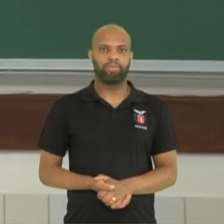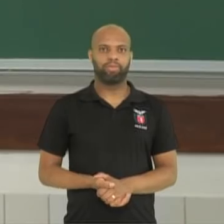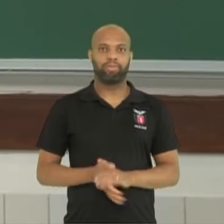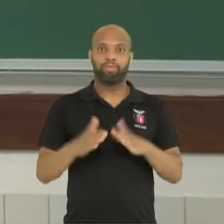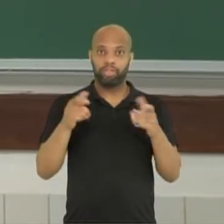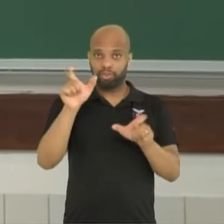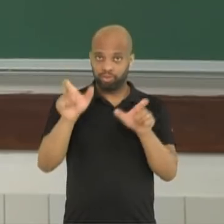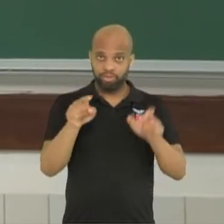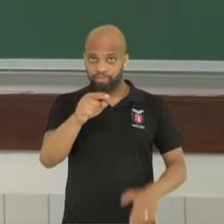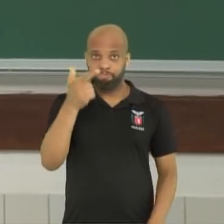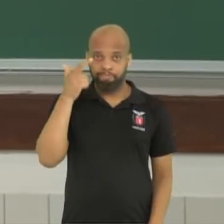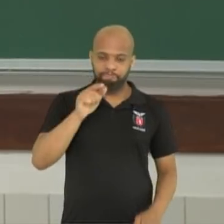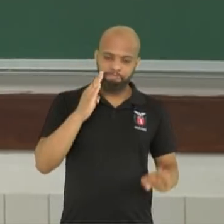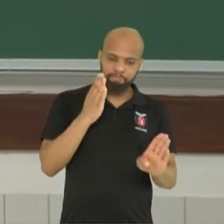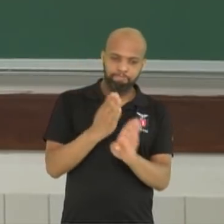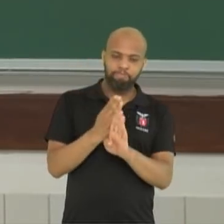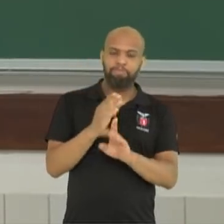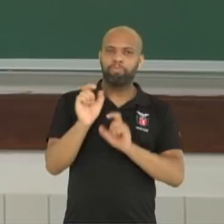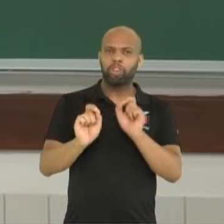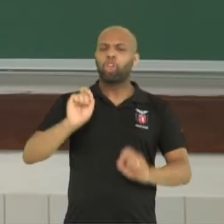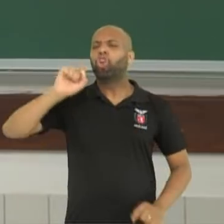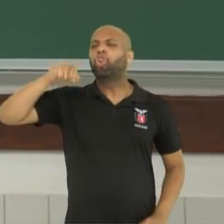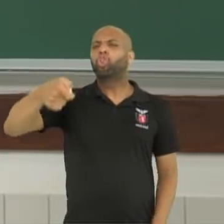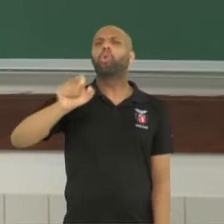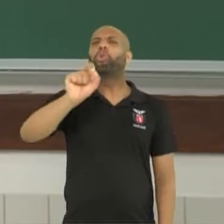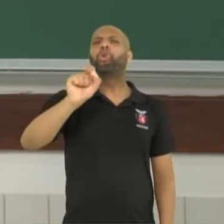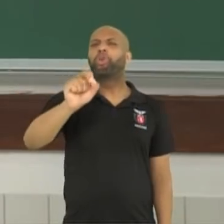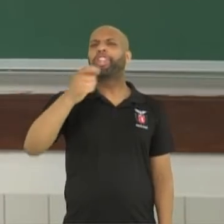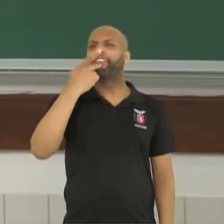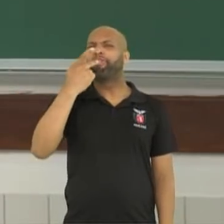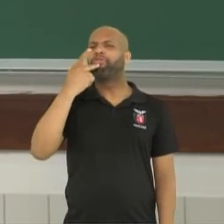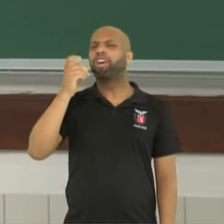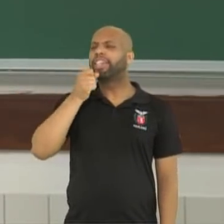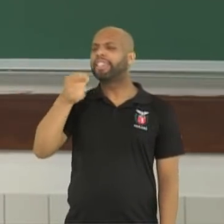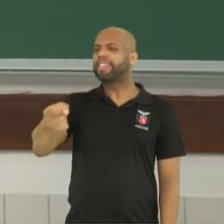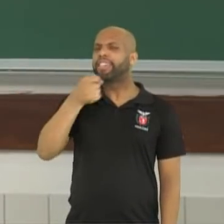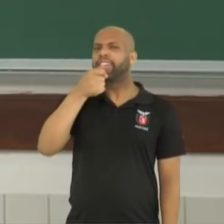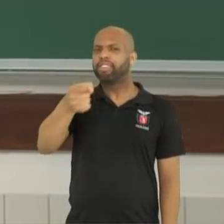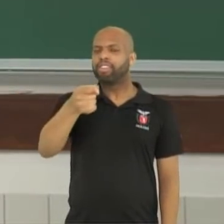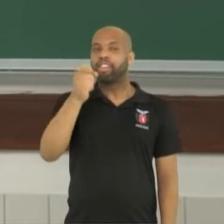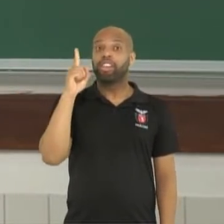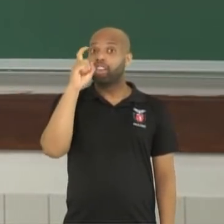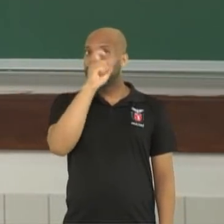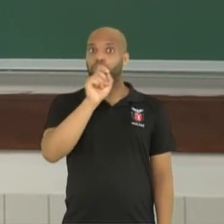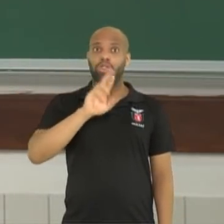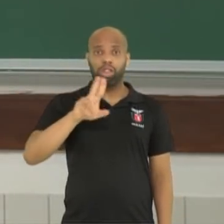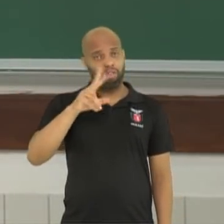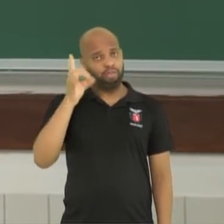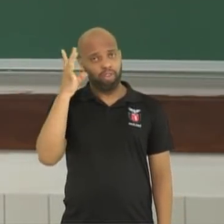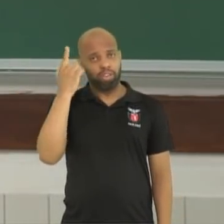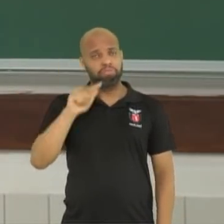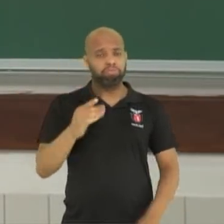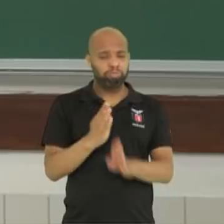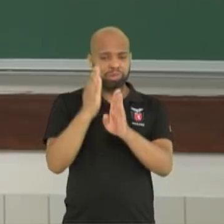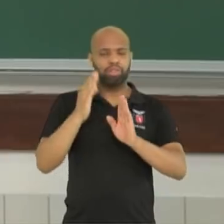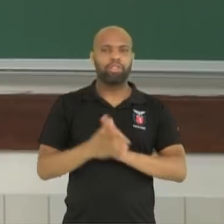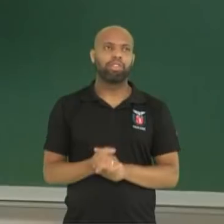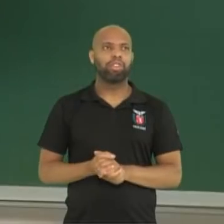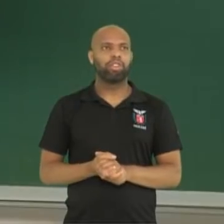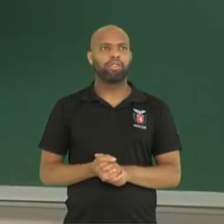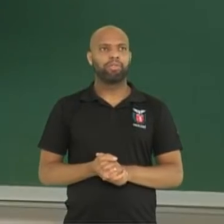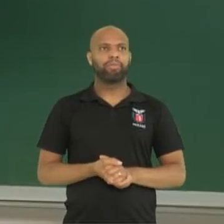aí, galera, conseguiram identificar então o tema da nossa entrevista? Ah, não é muito difícil de identificar. Vamos acompanhar aqui